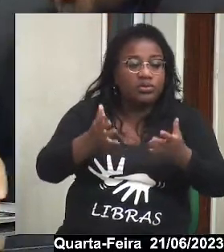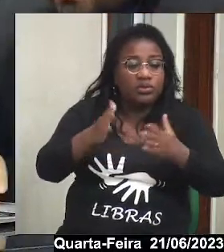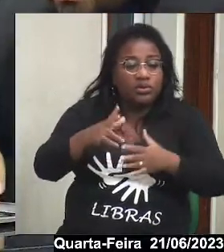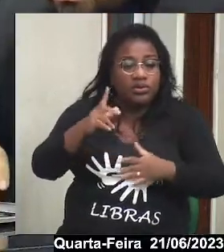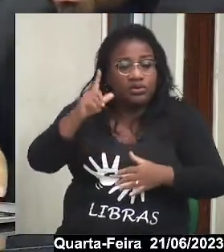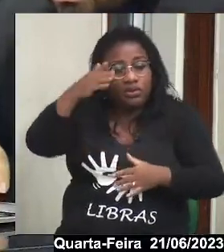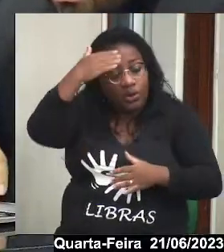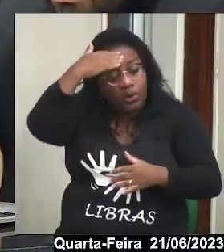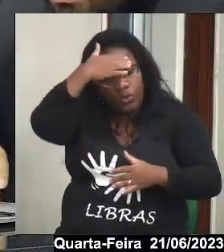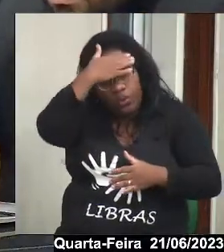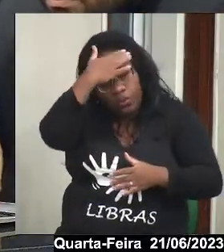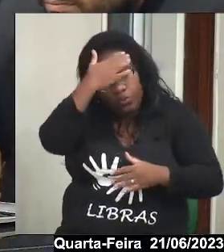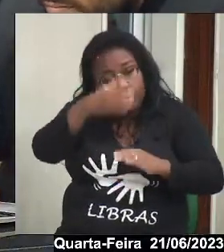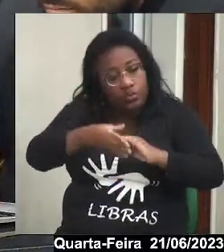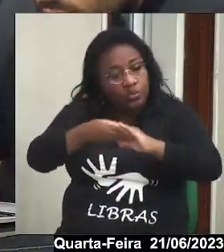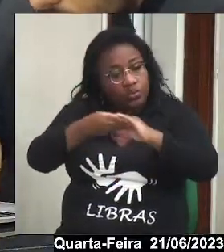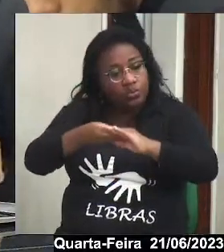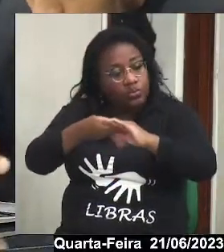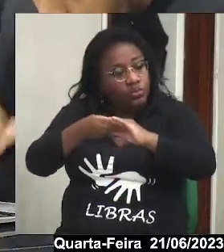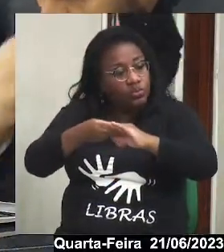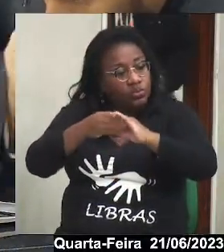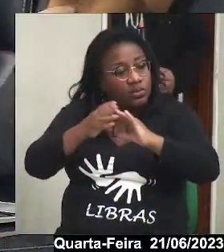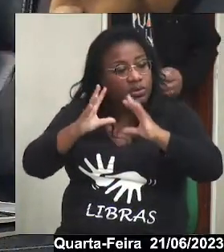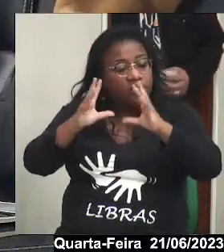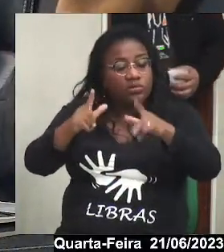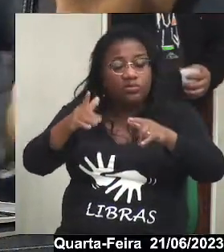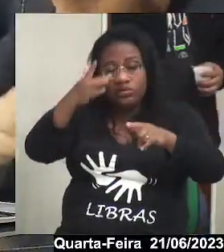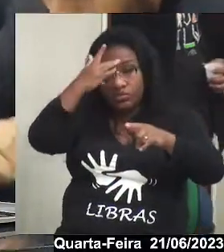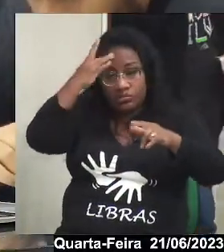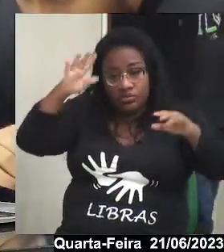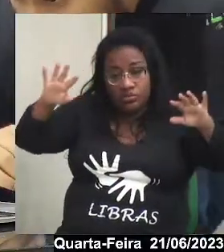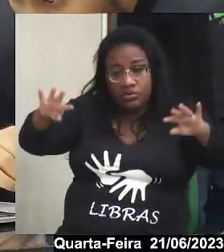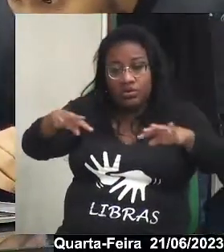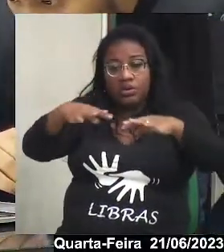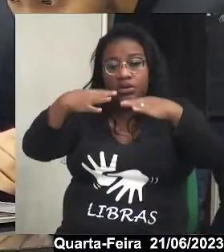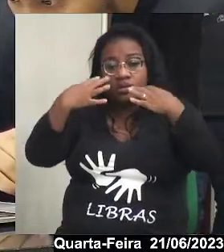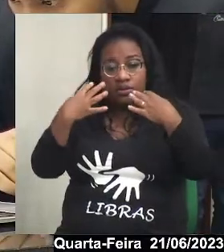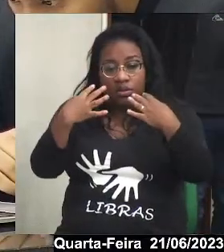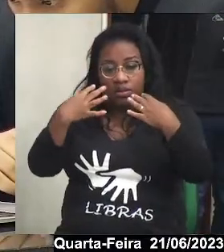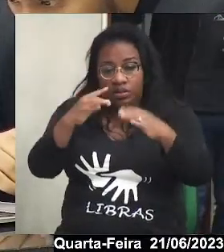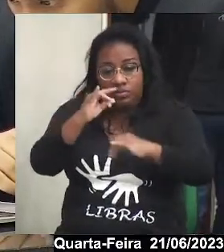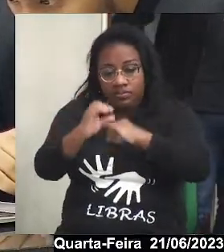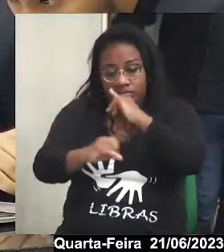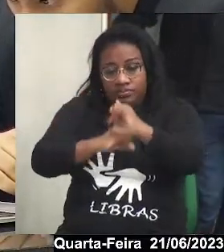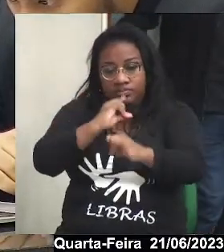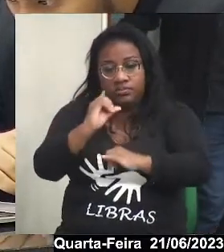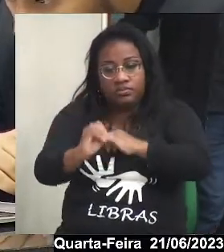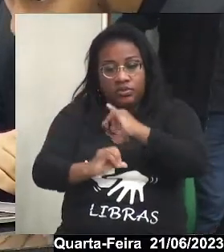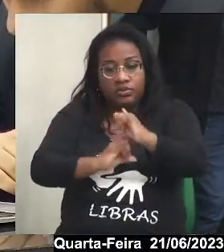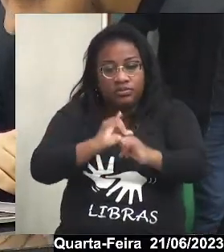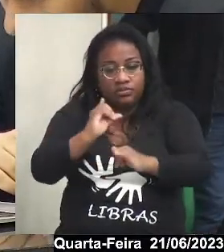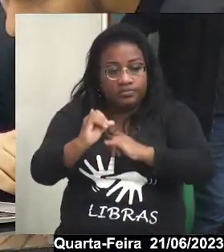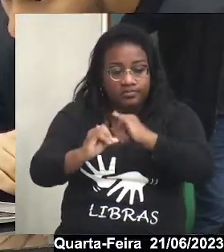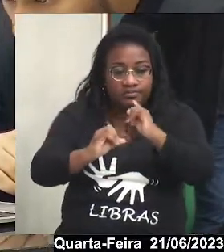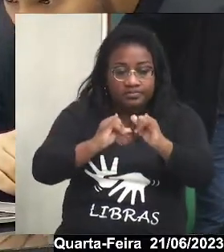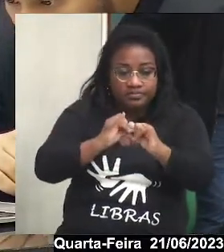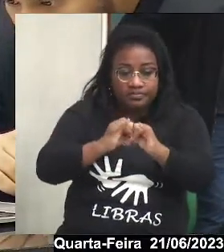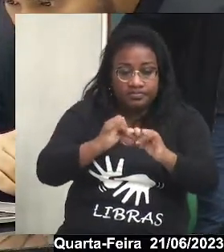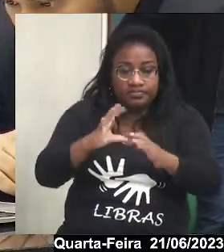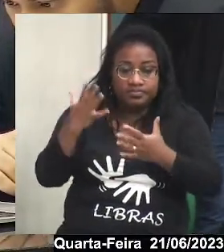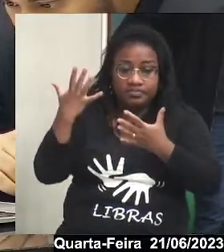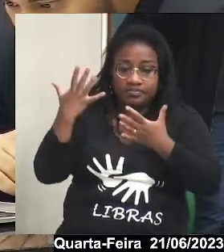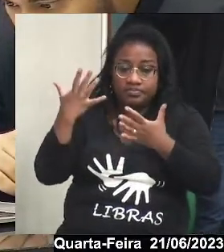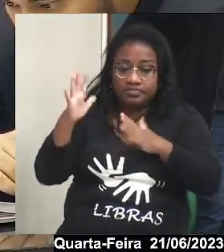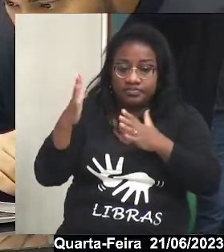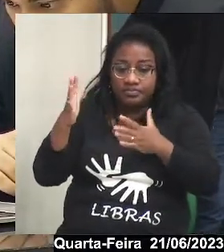Lúcio Costa, cumprimentar aqui aos internautas que nos assistem pela internet. Quero também cumprimentar,